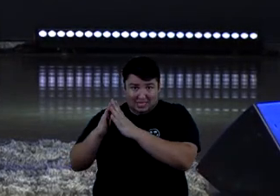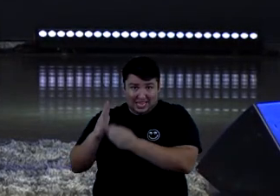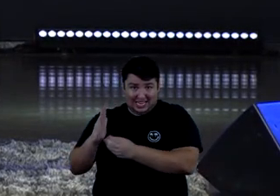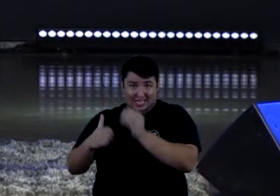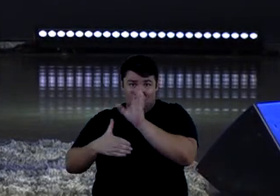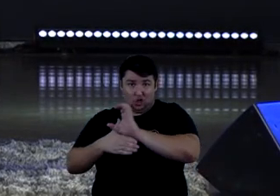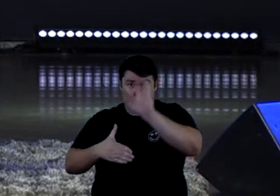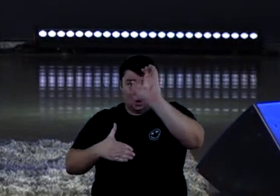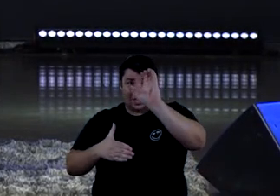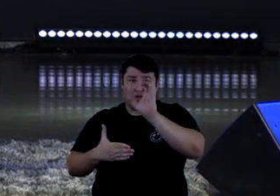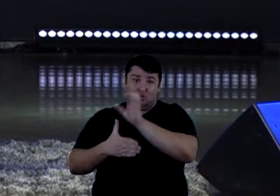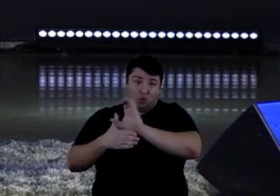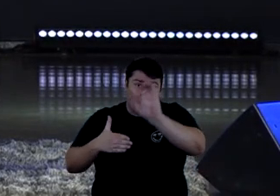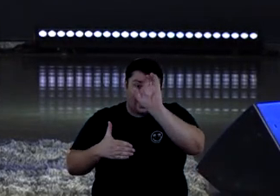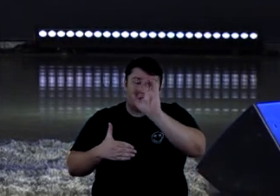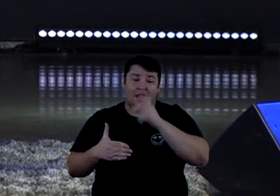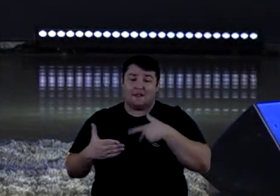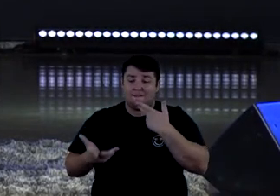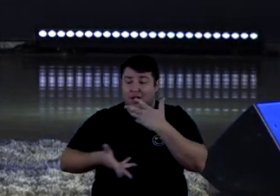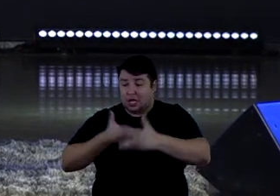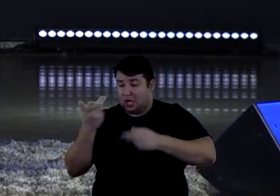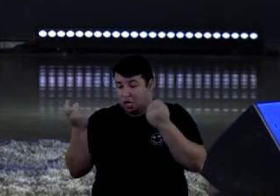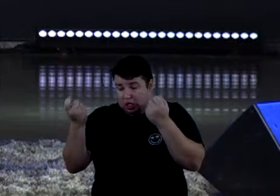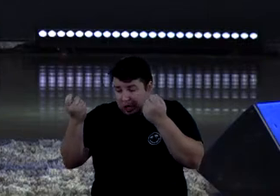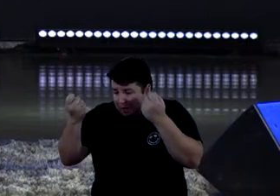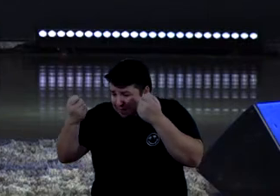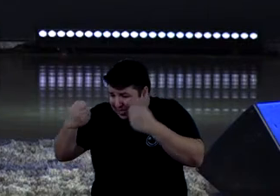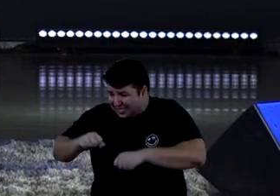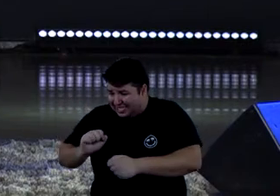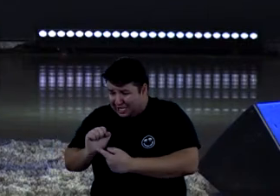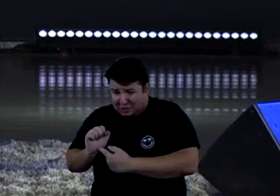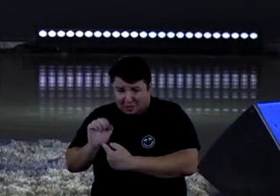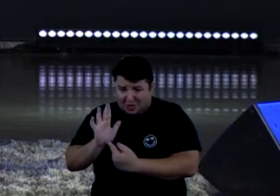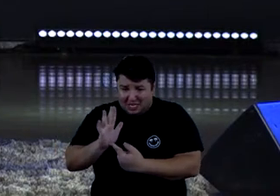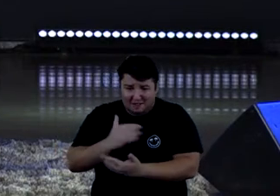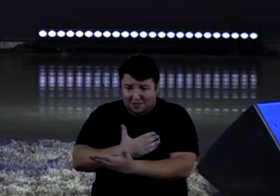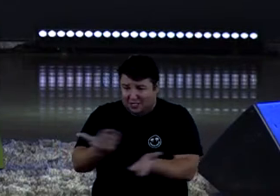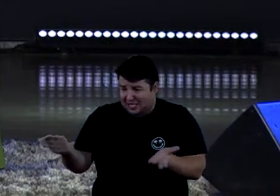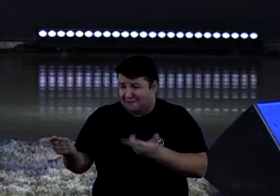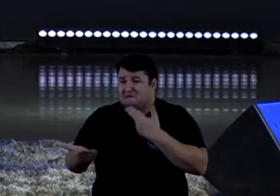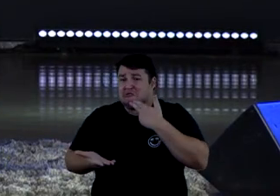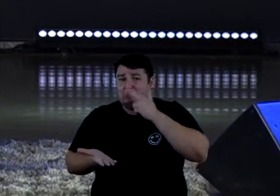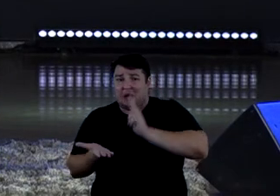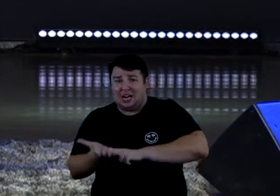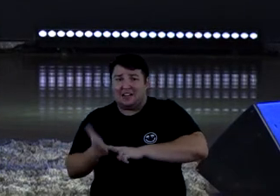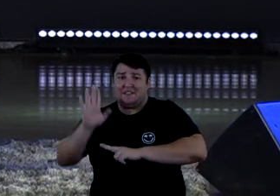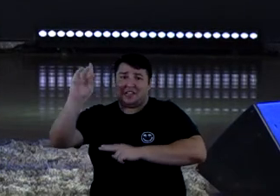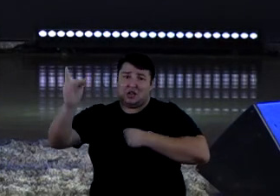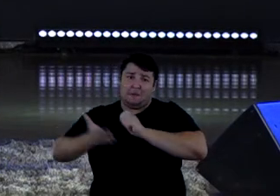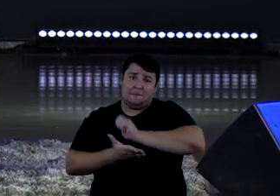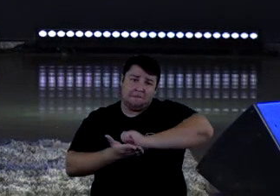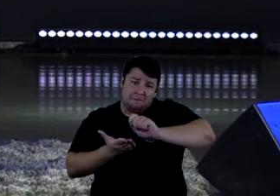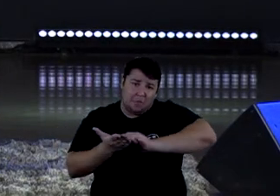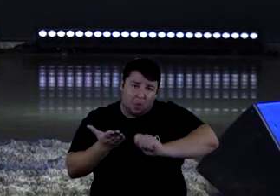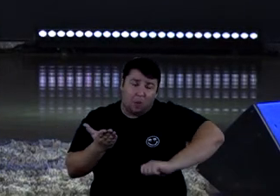Corinto. Ele diz: eu não preciso recomendar vocês, vocês são uma carta viva escrita. Por quê? Porque a